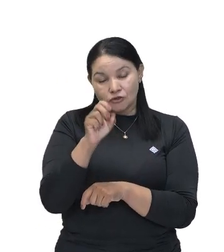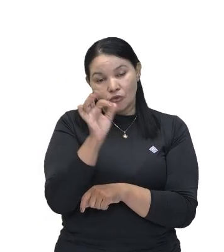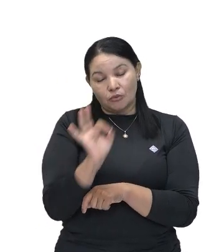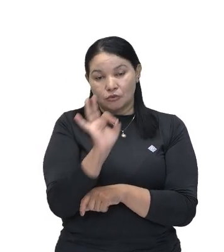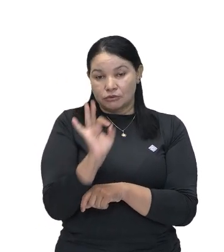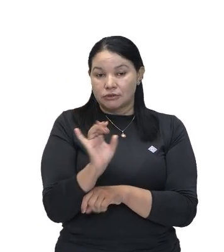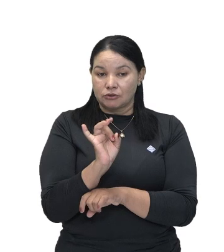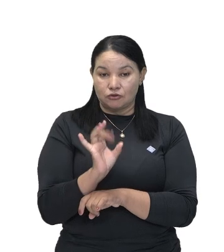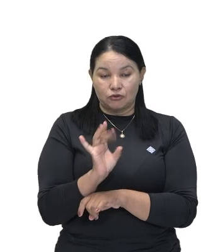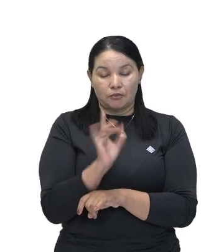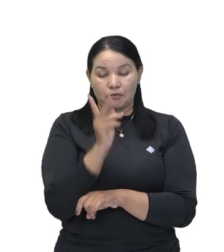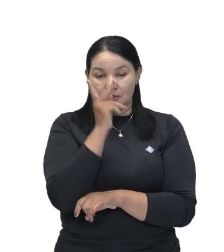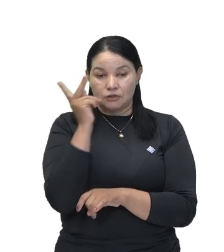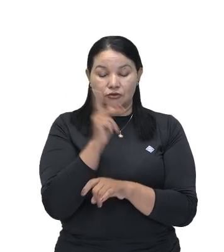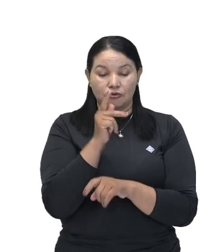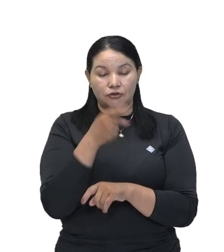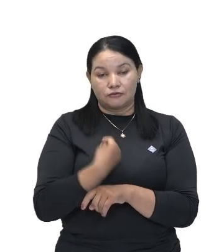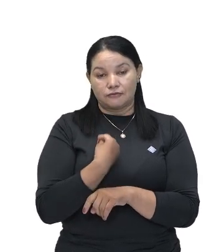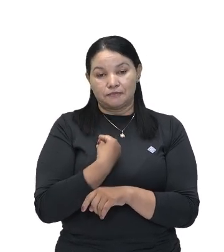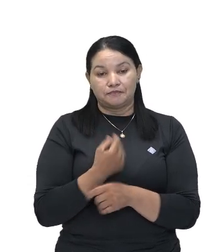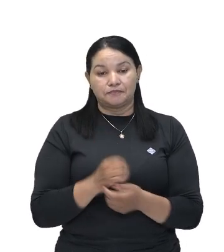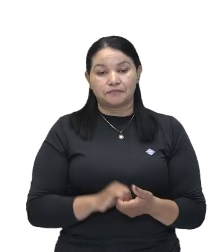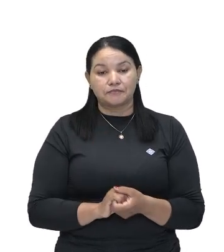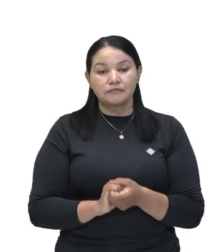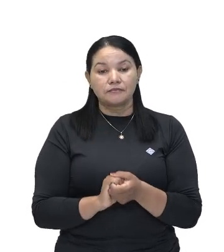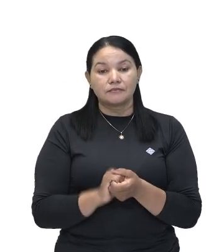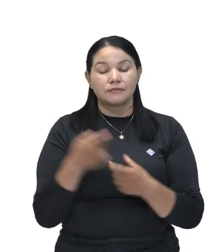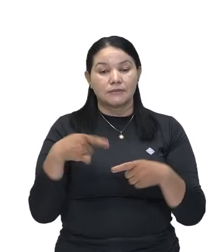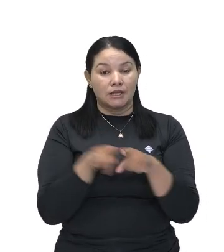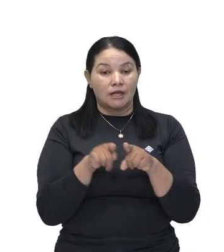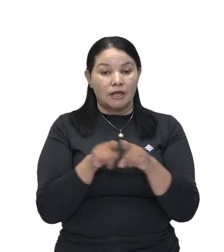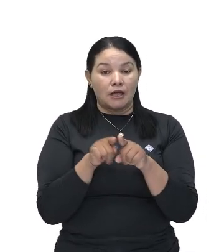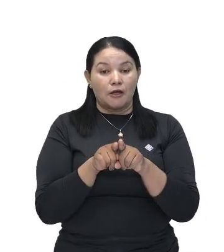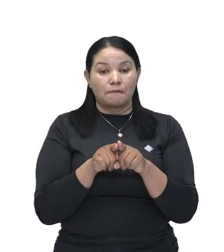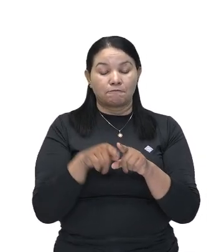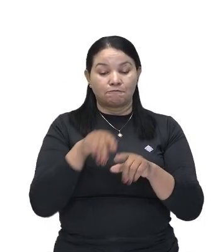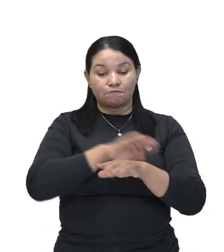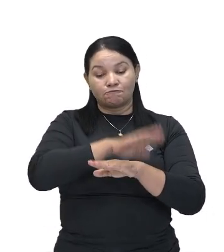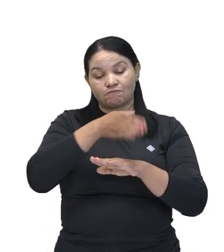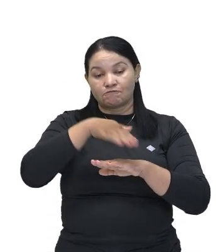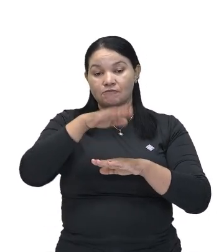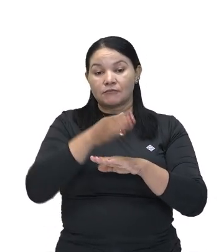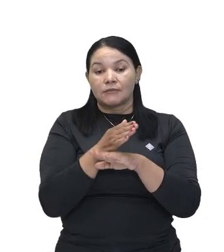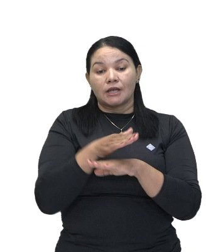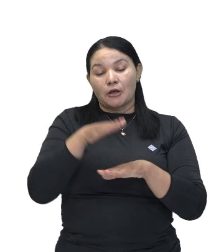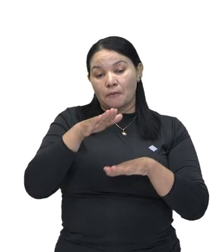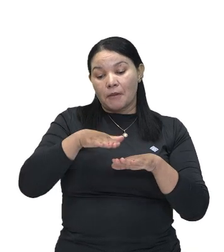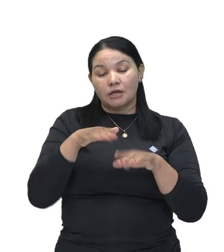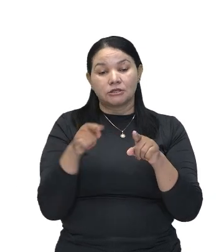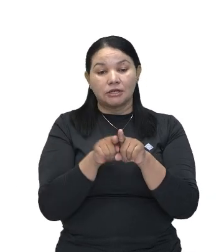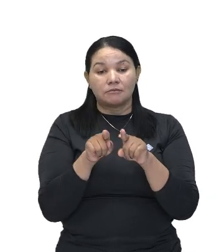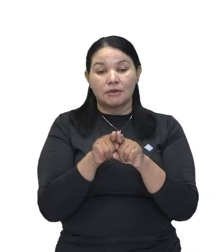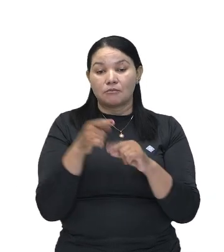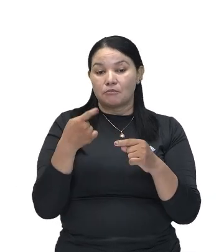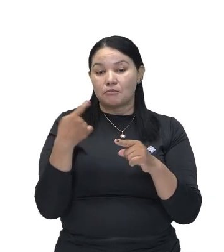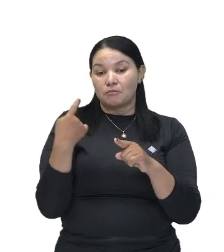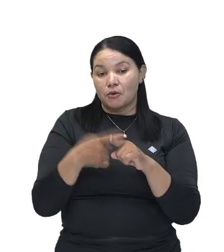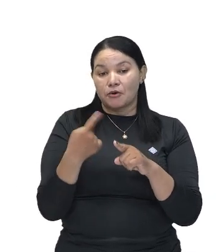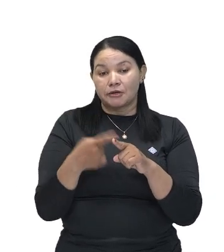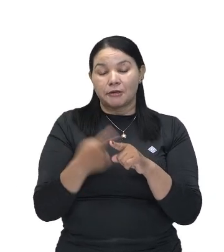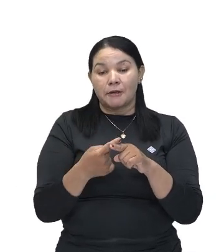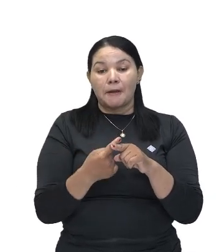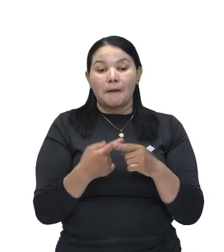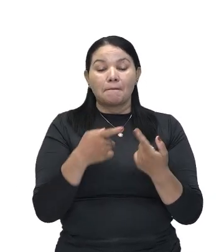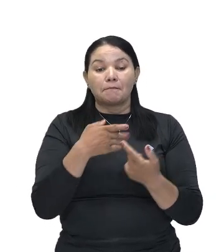a Patagônia. Ela tem baixas densidades demográficas também na Cordilheira dos Andes